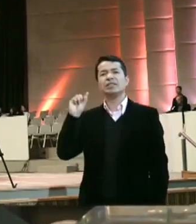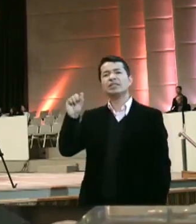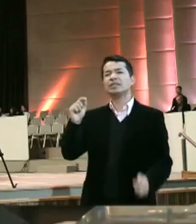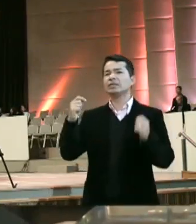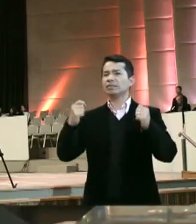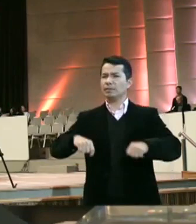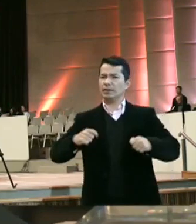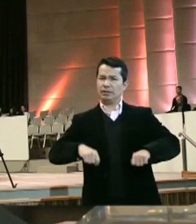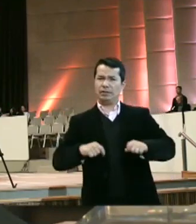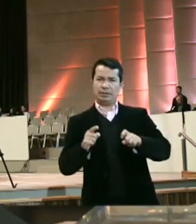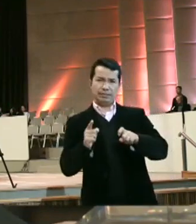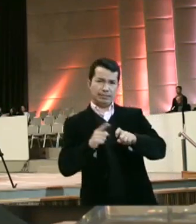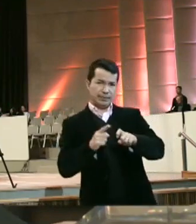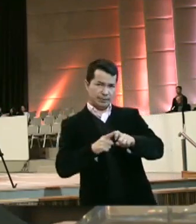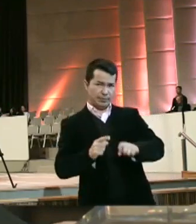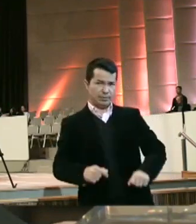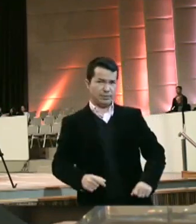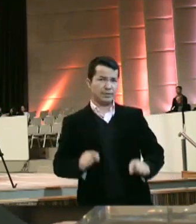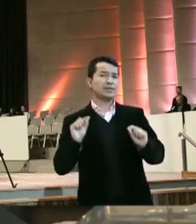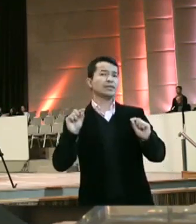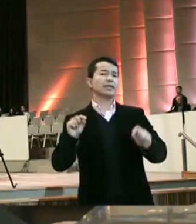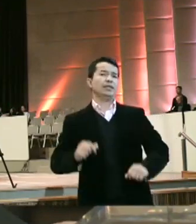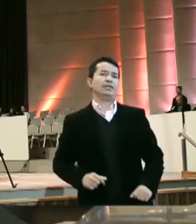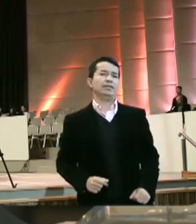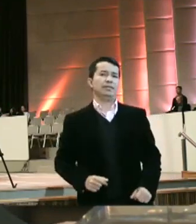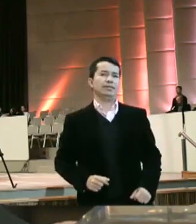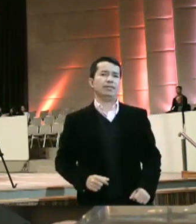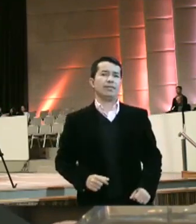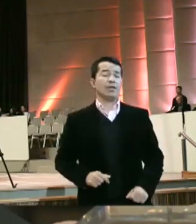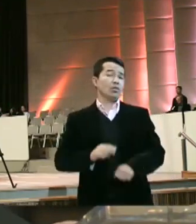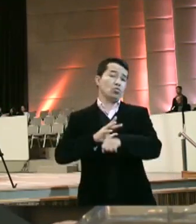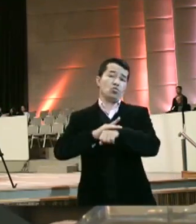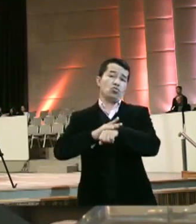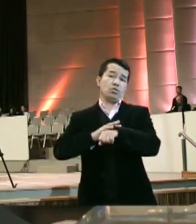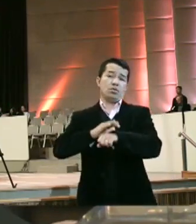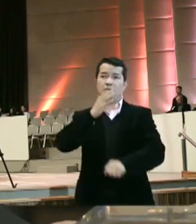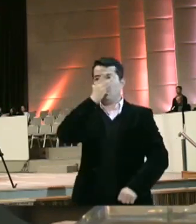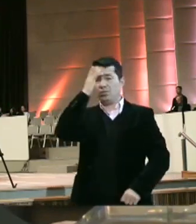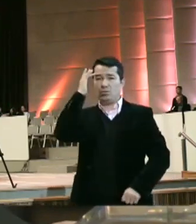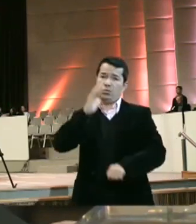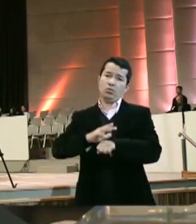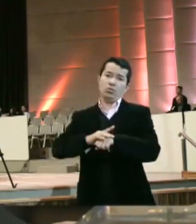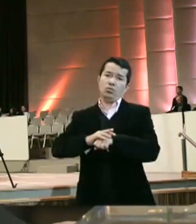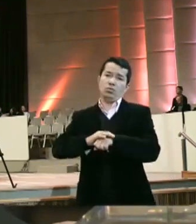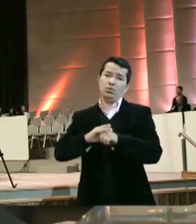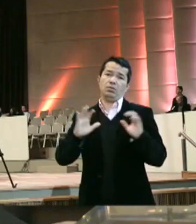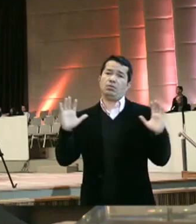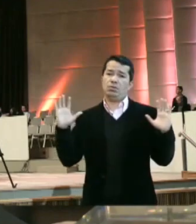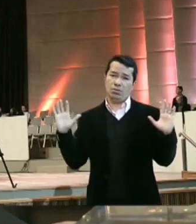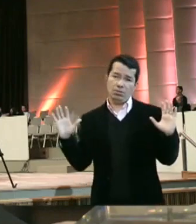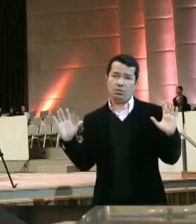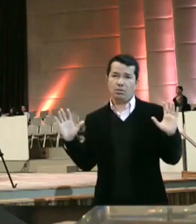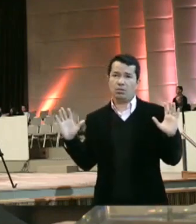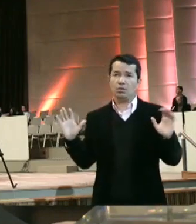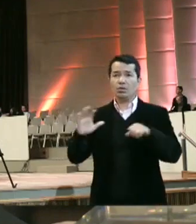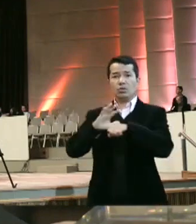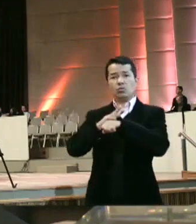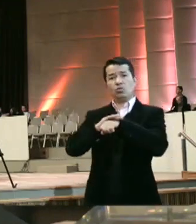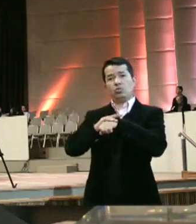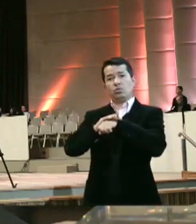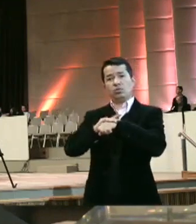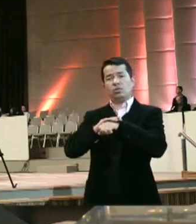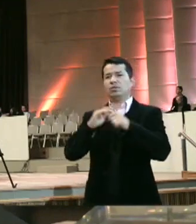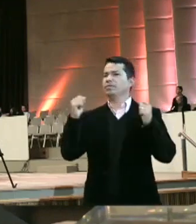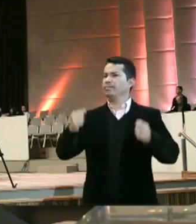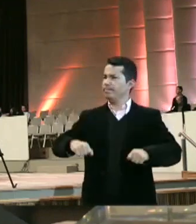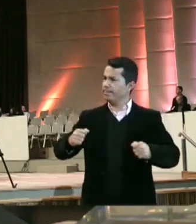de um pecador porque ele sabe que é pecador e está buscando cura. O pior é o doente que